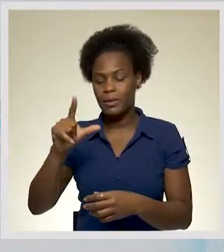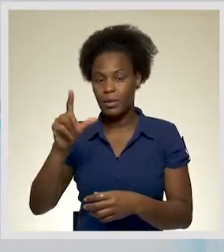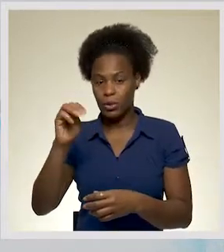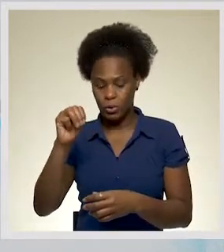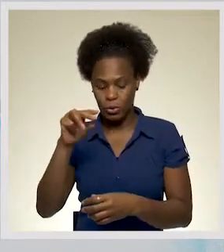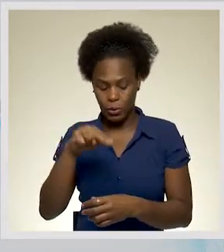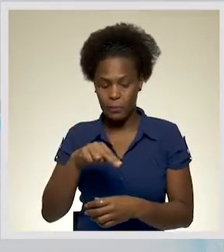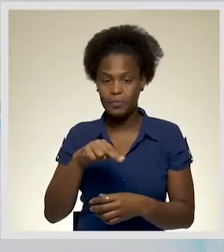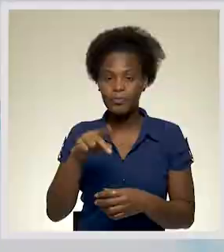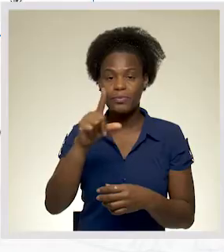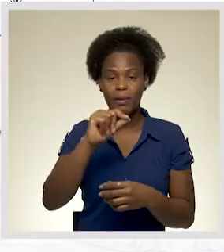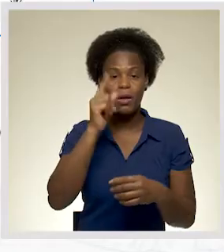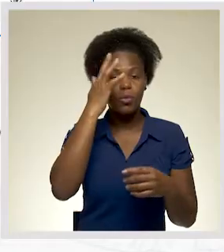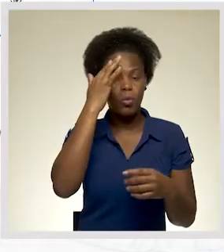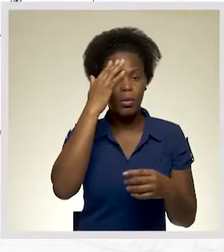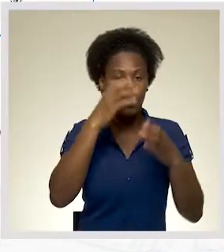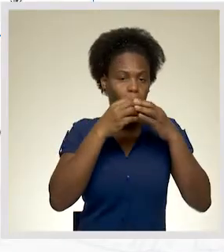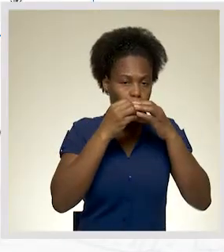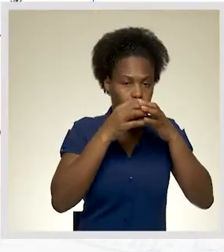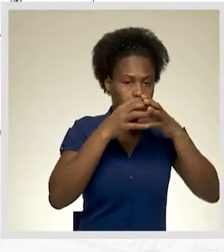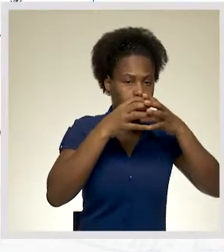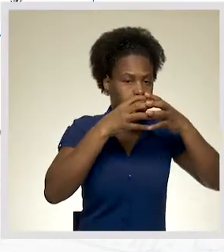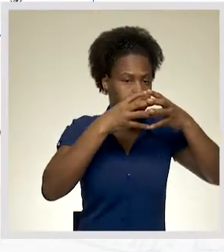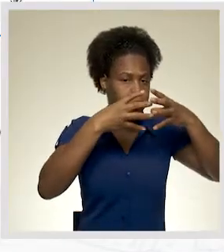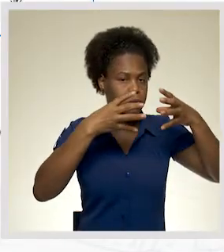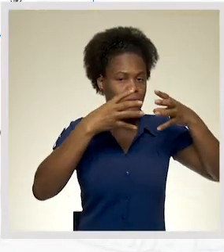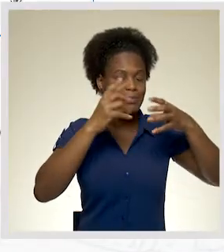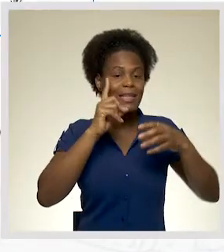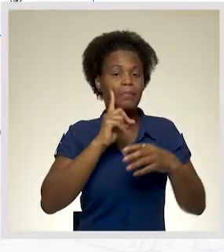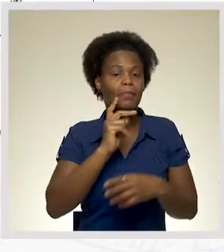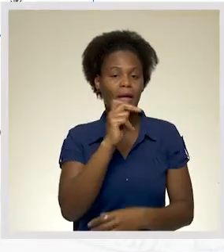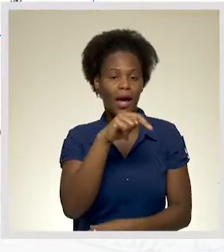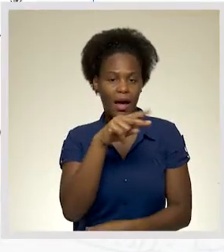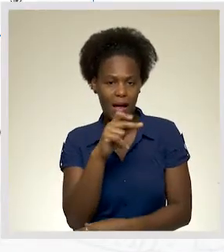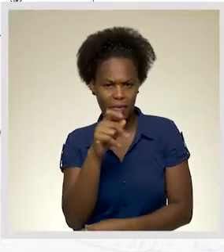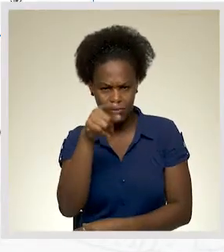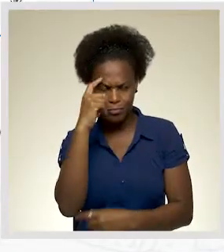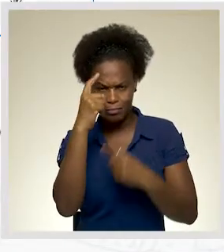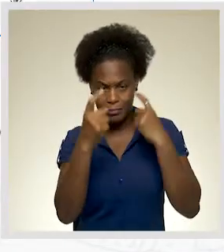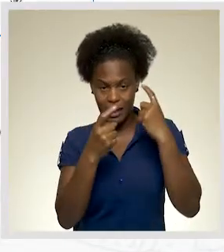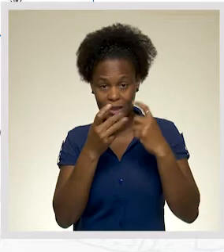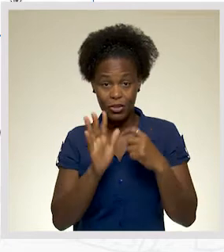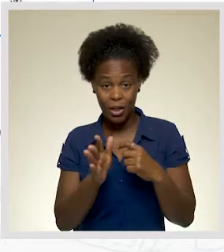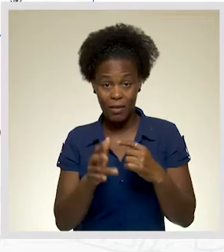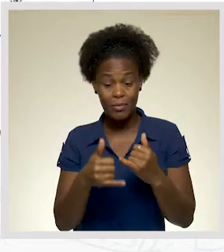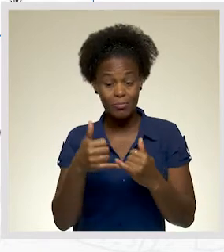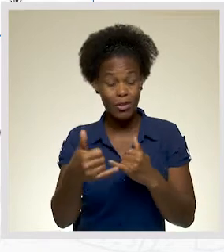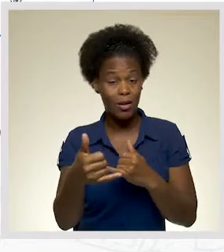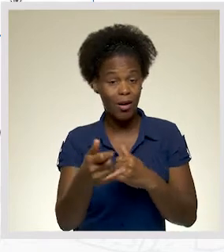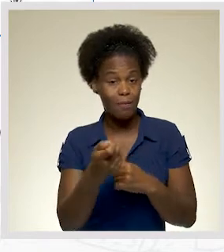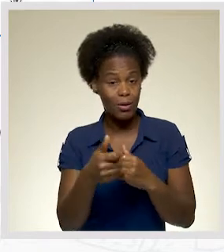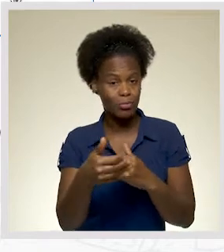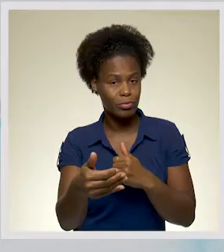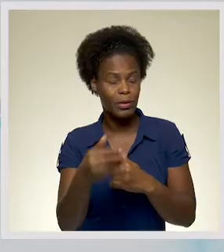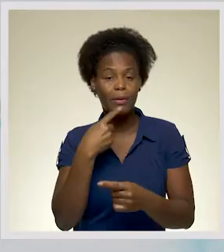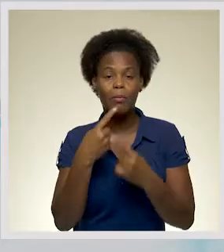da Ana. Já pensaram nisso? Daqui a pouco vou perguntar. Qual é a relação